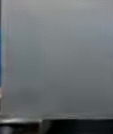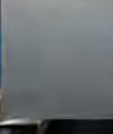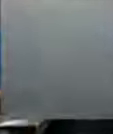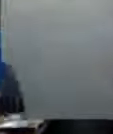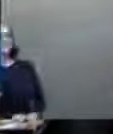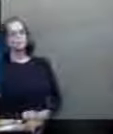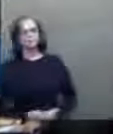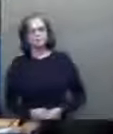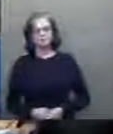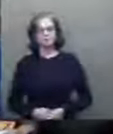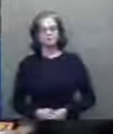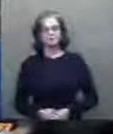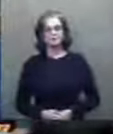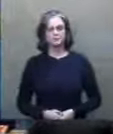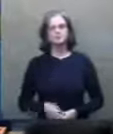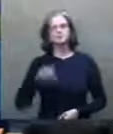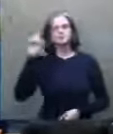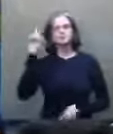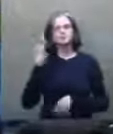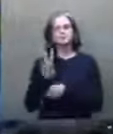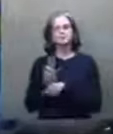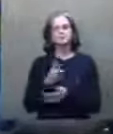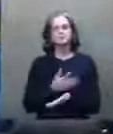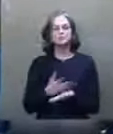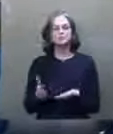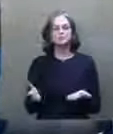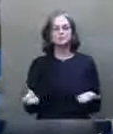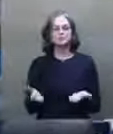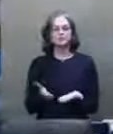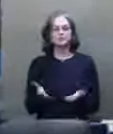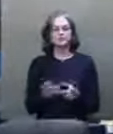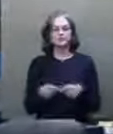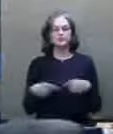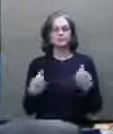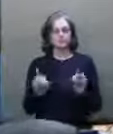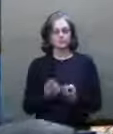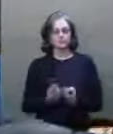Declaro aberta a sessão. Sob a proteção de Deus, iniciamos